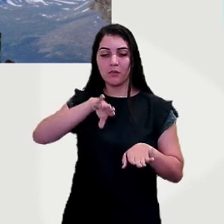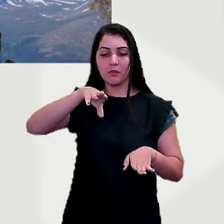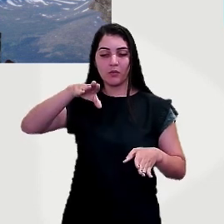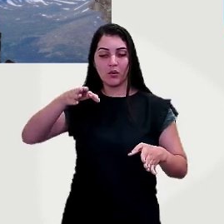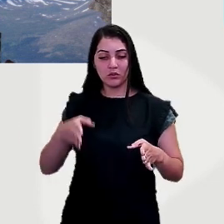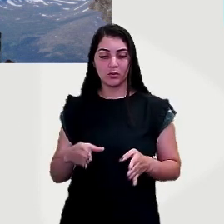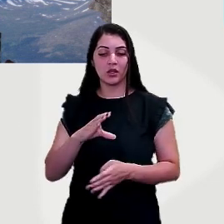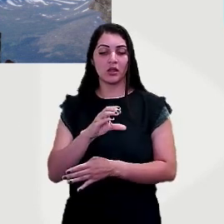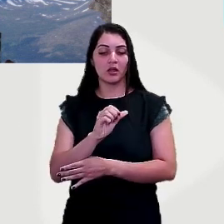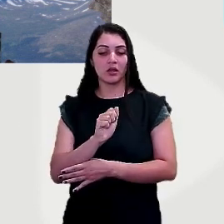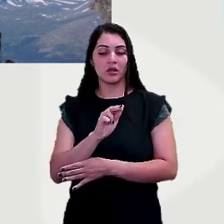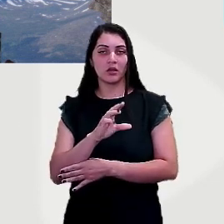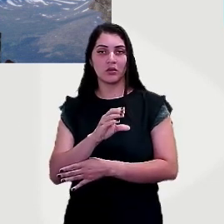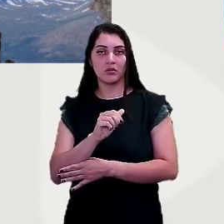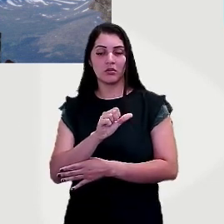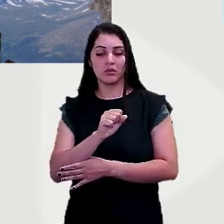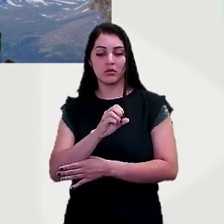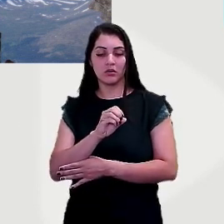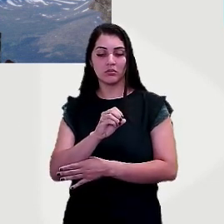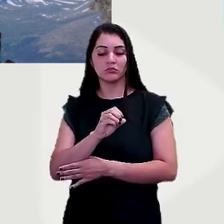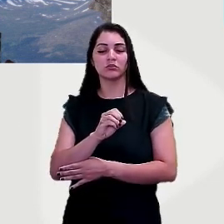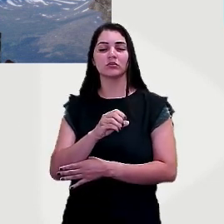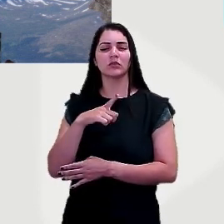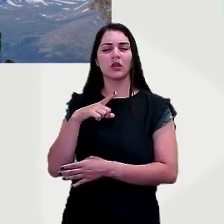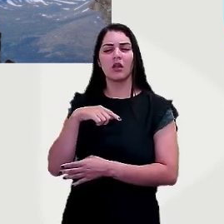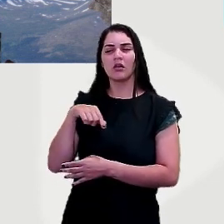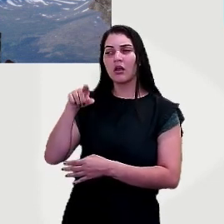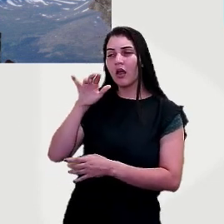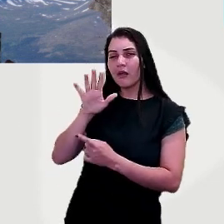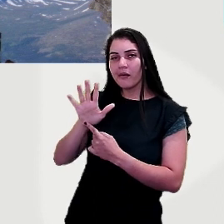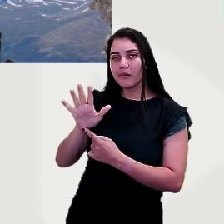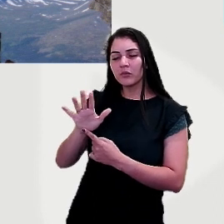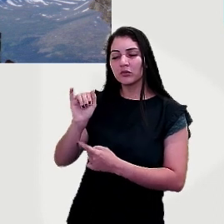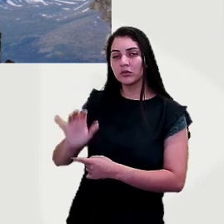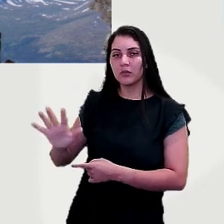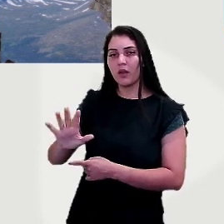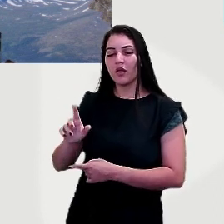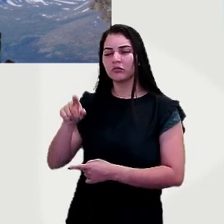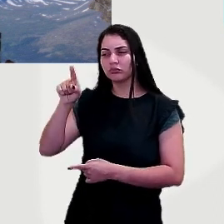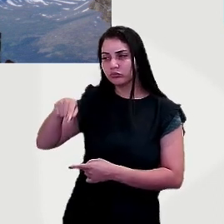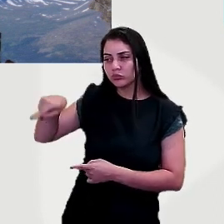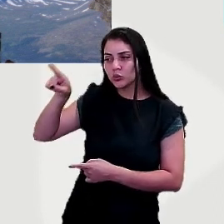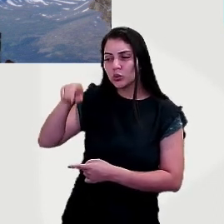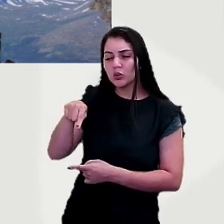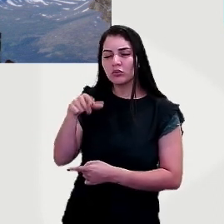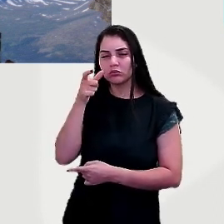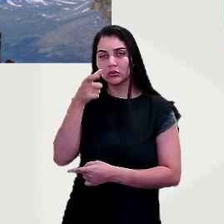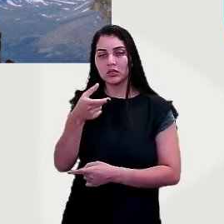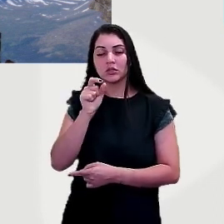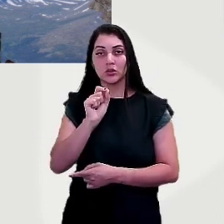Os montes rurais, eles ficam aqui nessa região que a gente está vendo o círculo. E é interessante, porque quando a gente